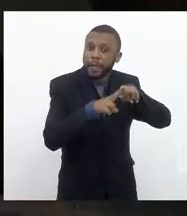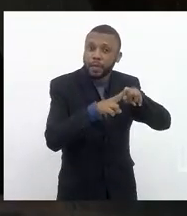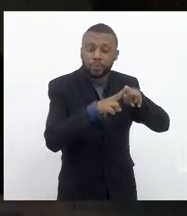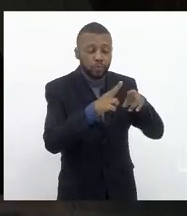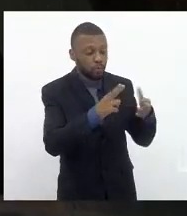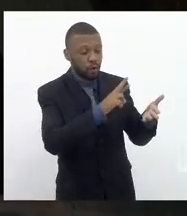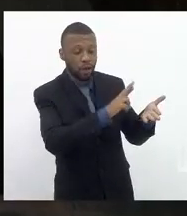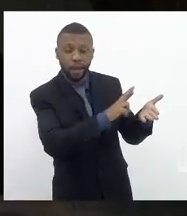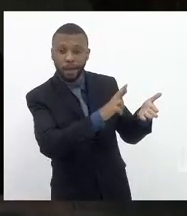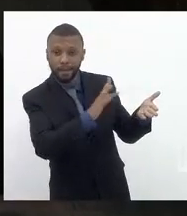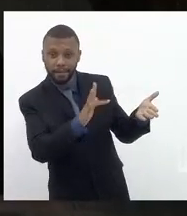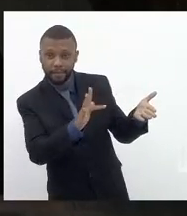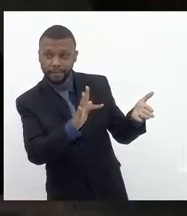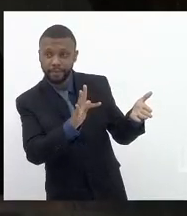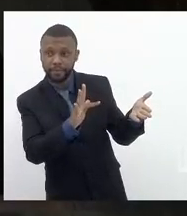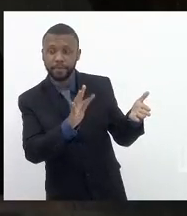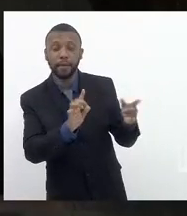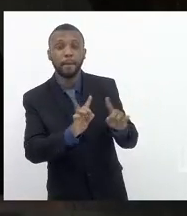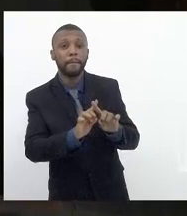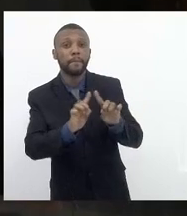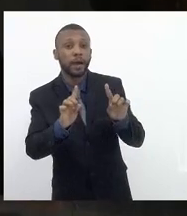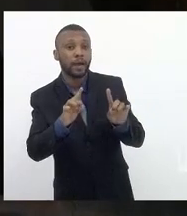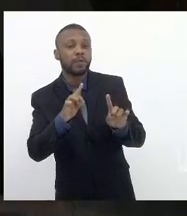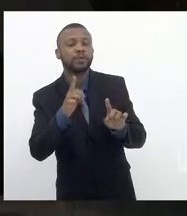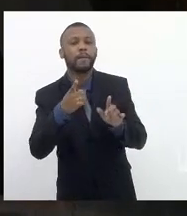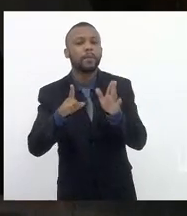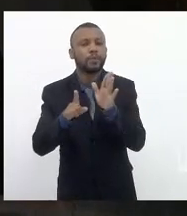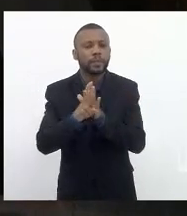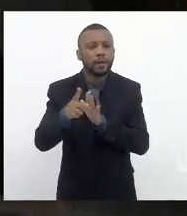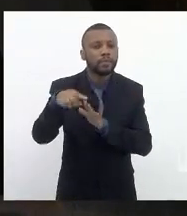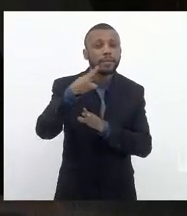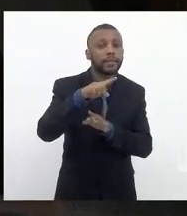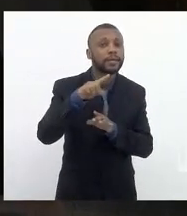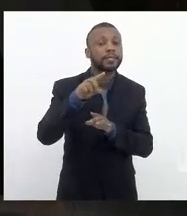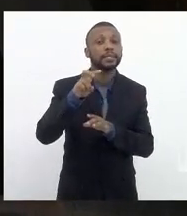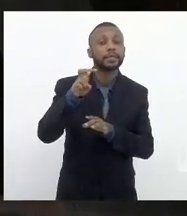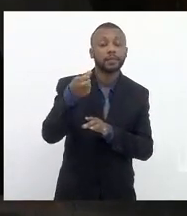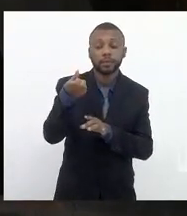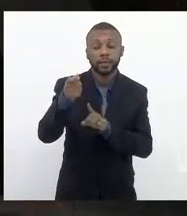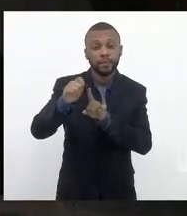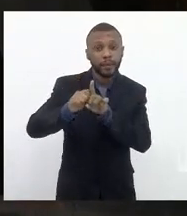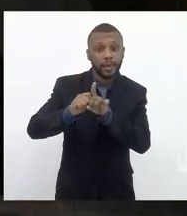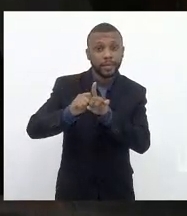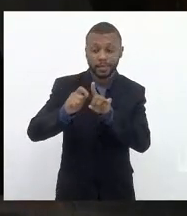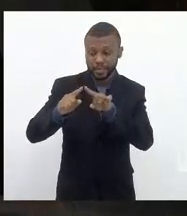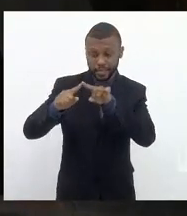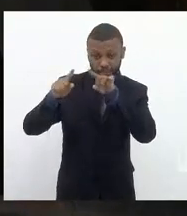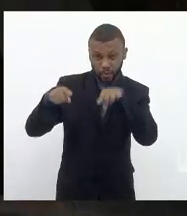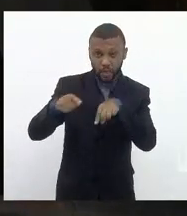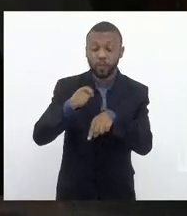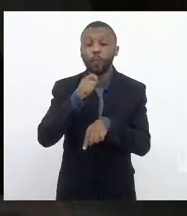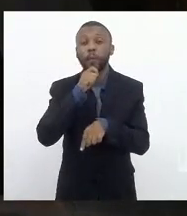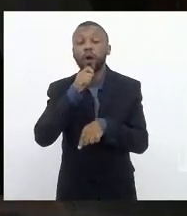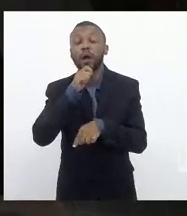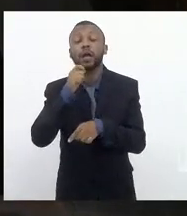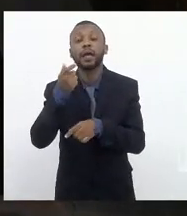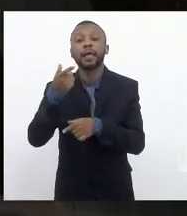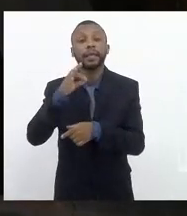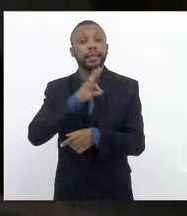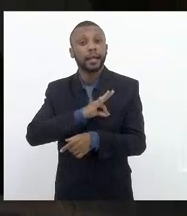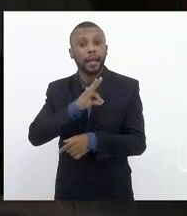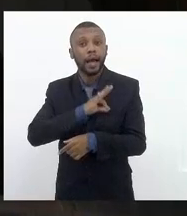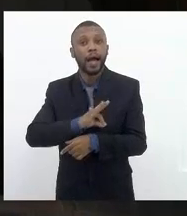perguntar o senhor e senhora servidores que ficaram cinco seis meses sem receber salários quando receberam calote de